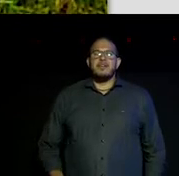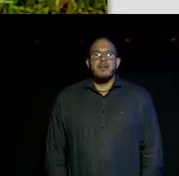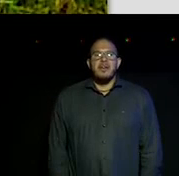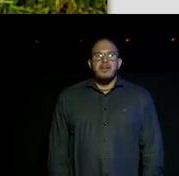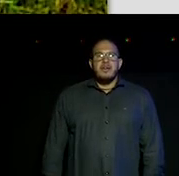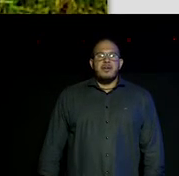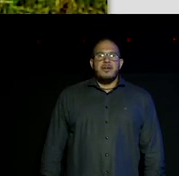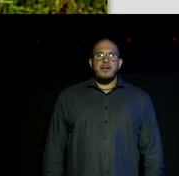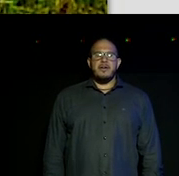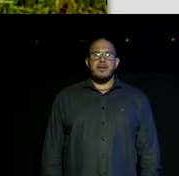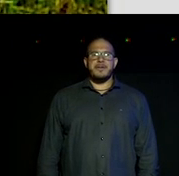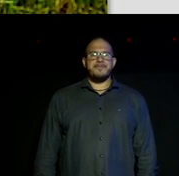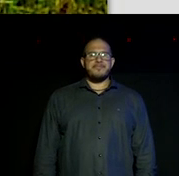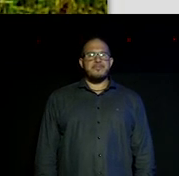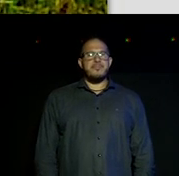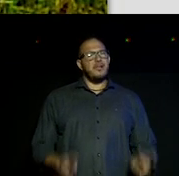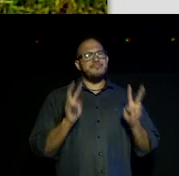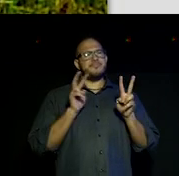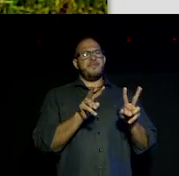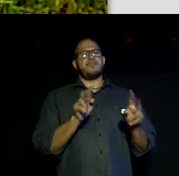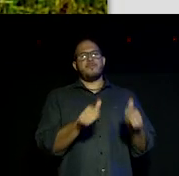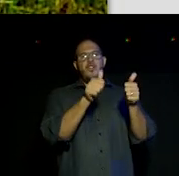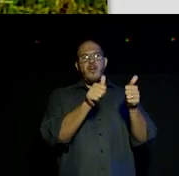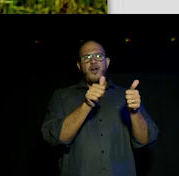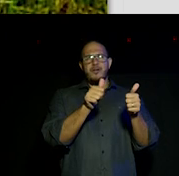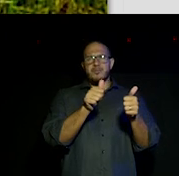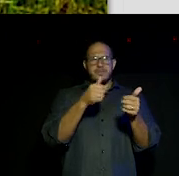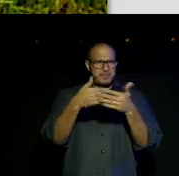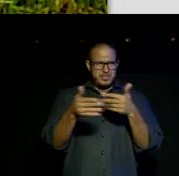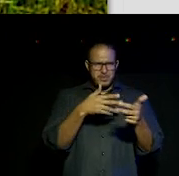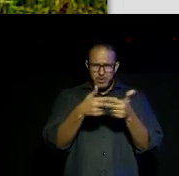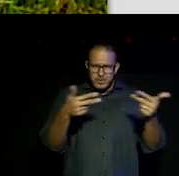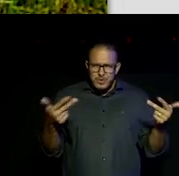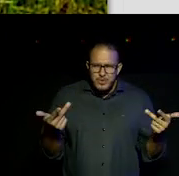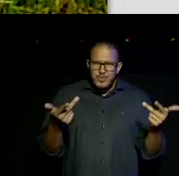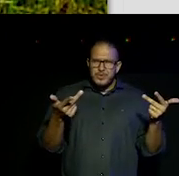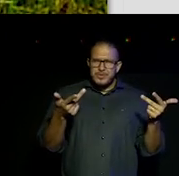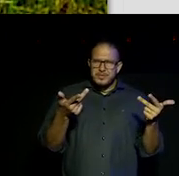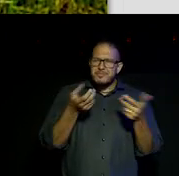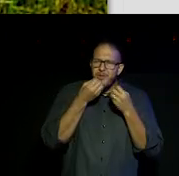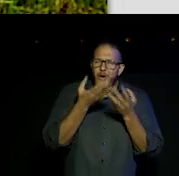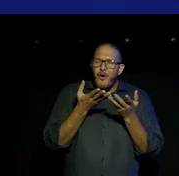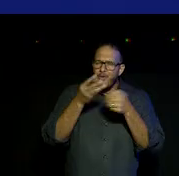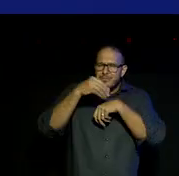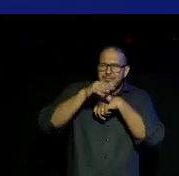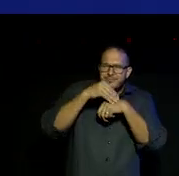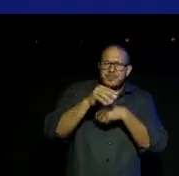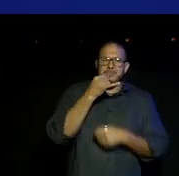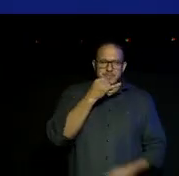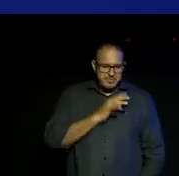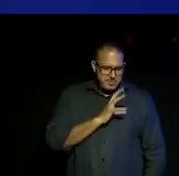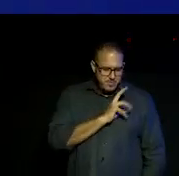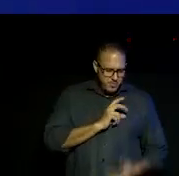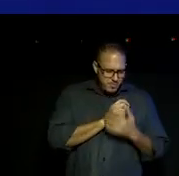Ver melhor. Vocês acham que quaisquer dessas coisas boas que nós falamos, o amor,